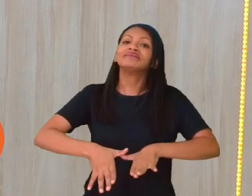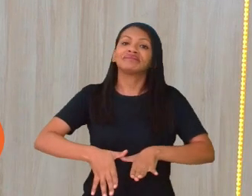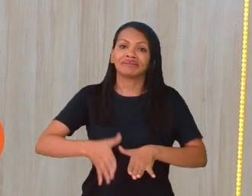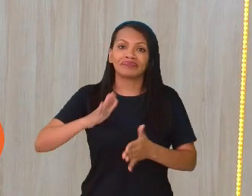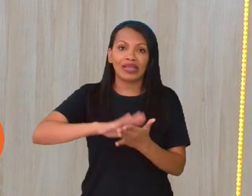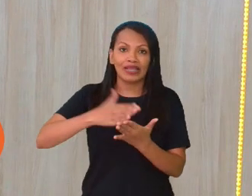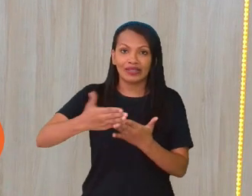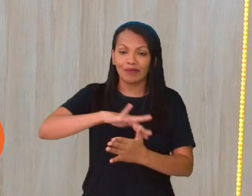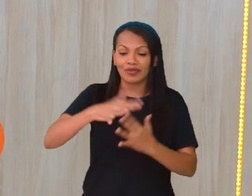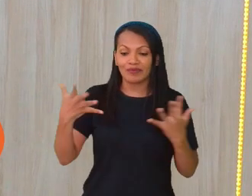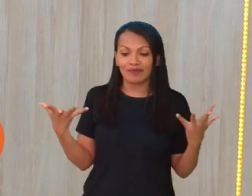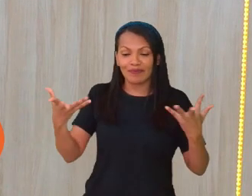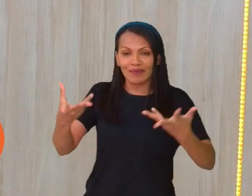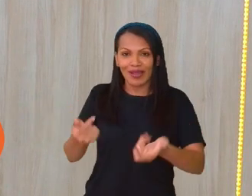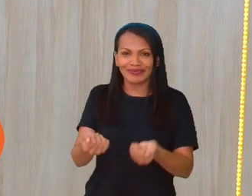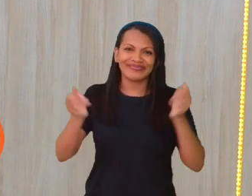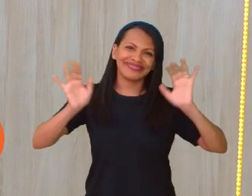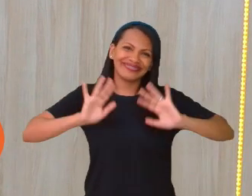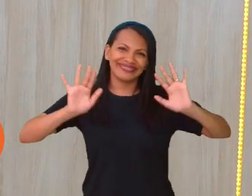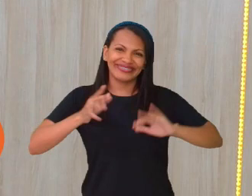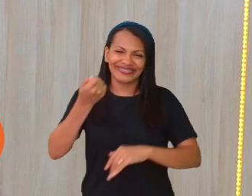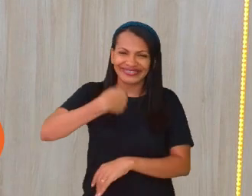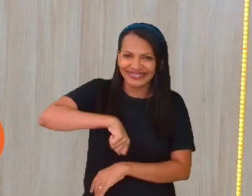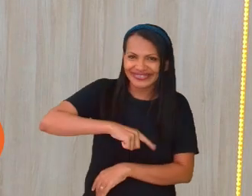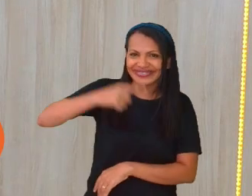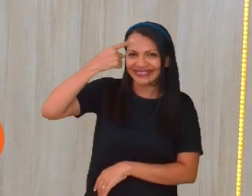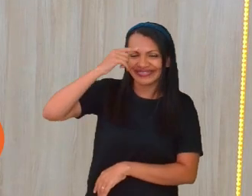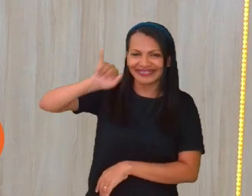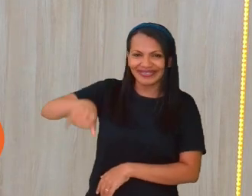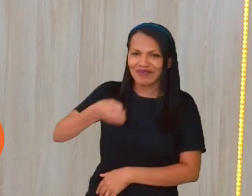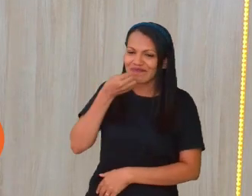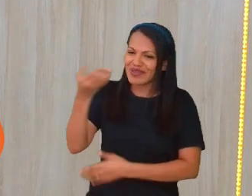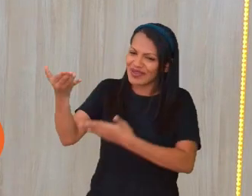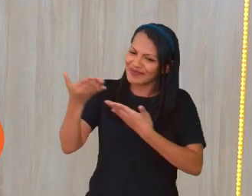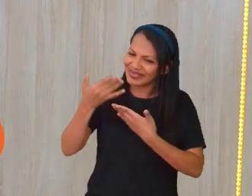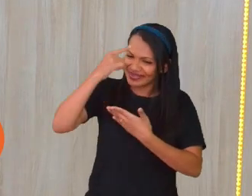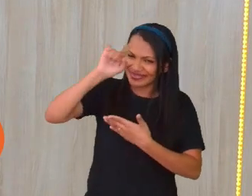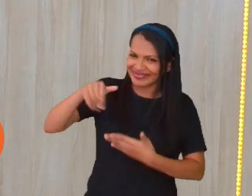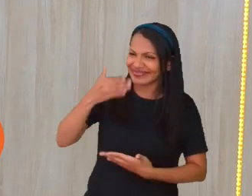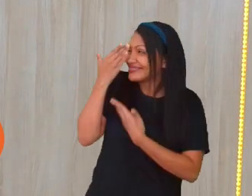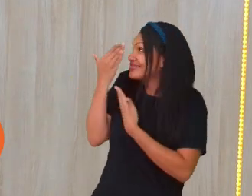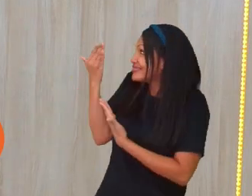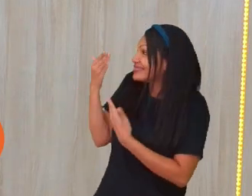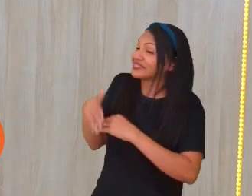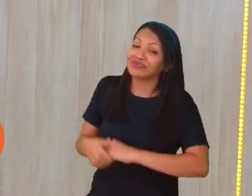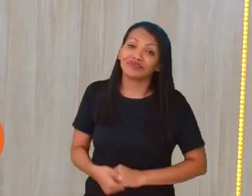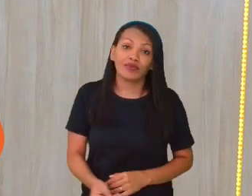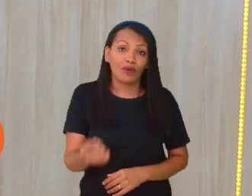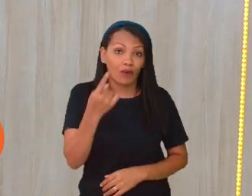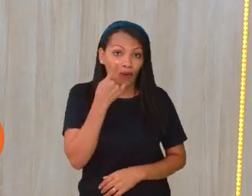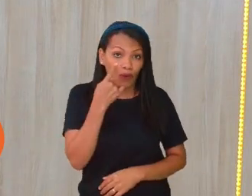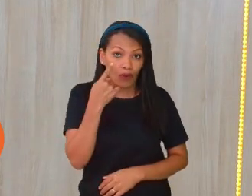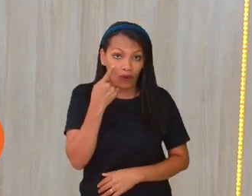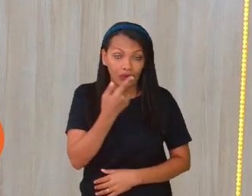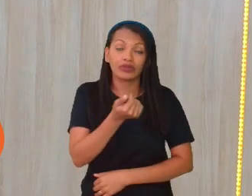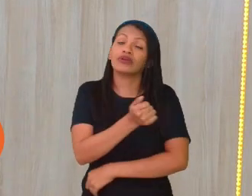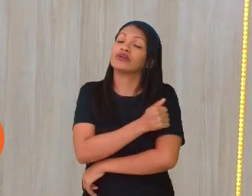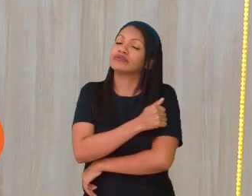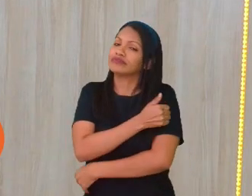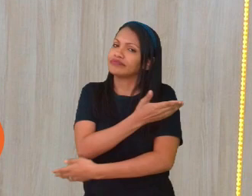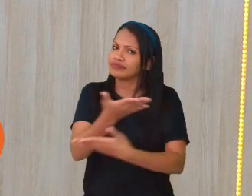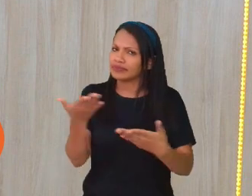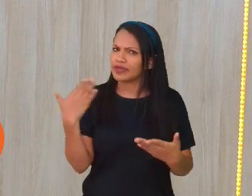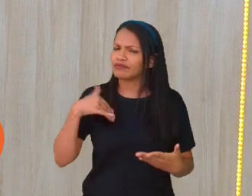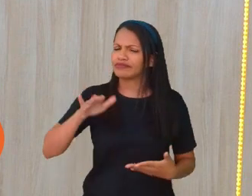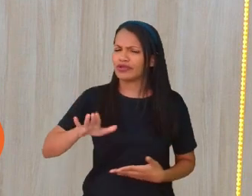intérprete maravilhosa, a Jéssica. Seja muito bem-vinda! E olha só, gente, a gente já trabalhou um pouquinho sobre